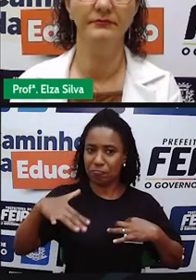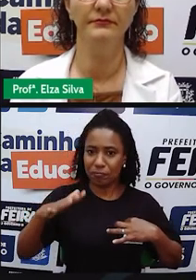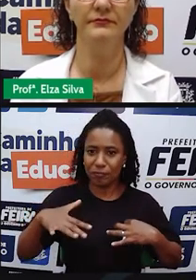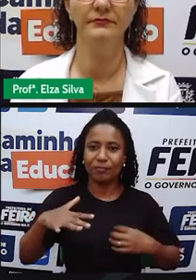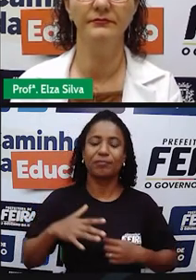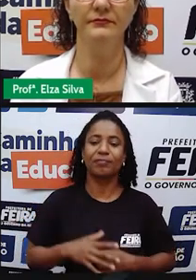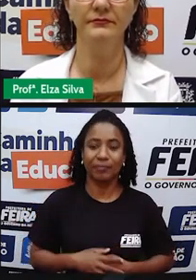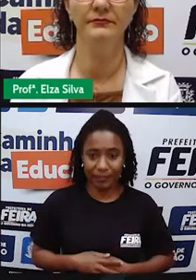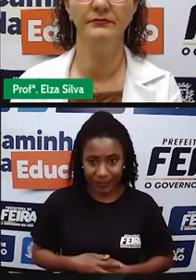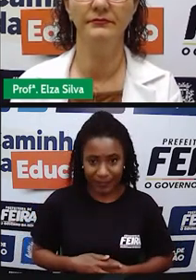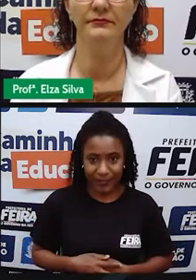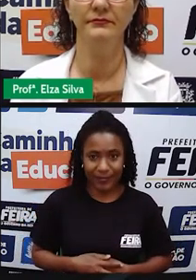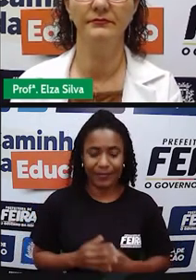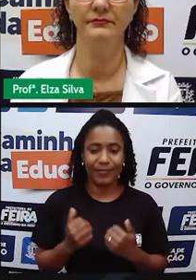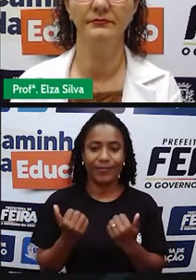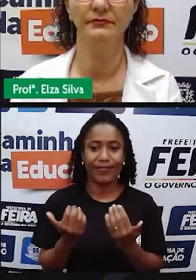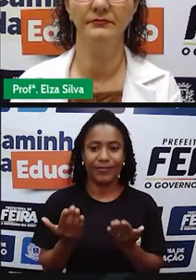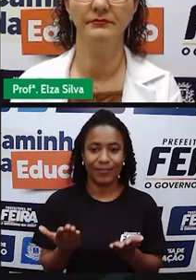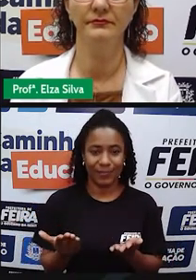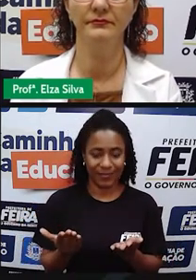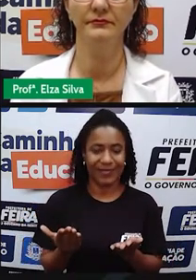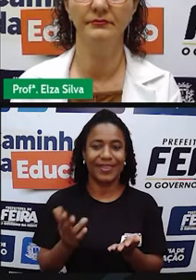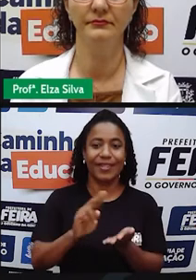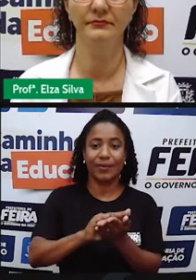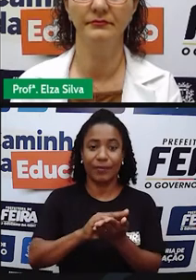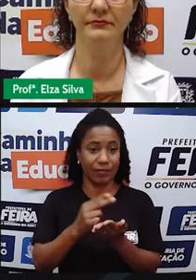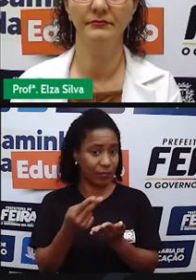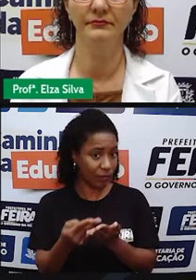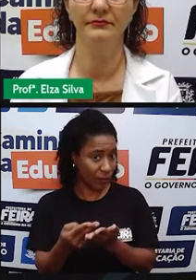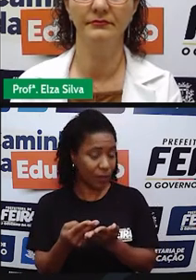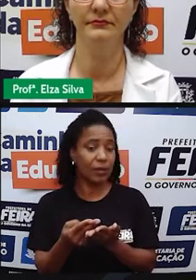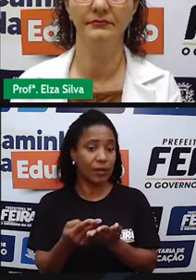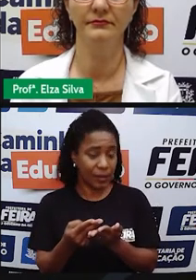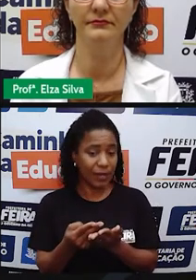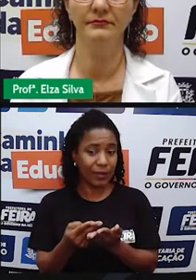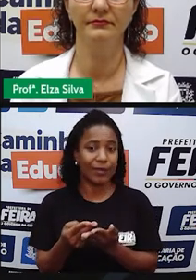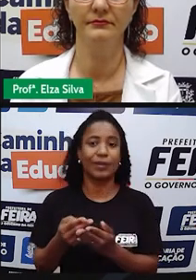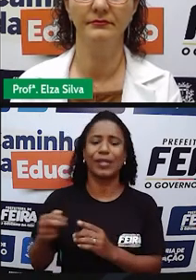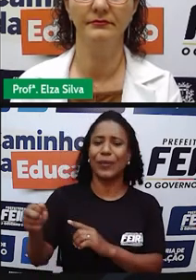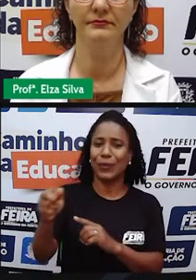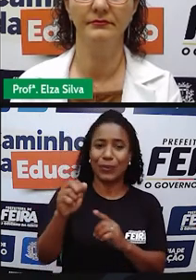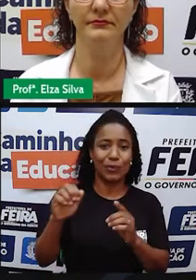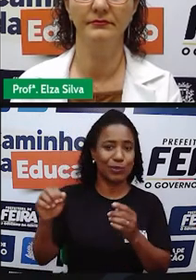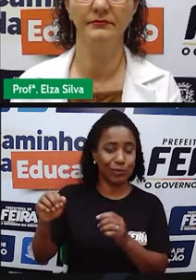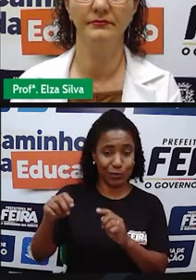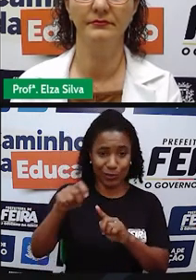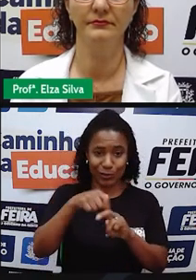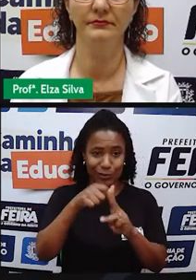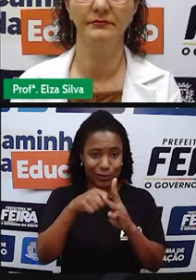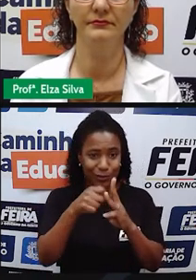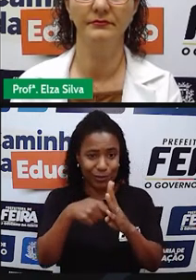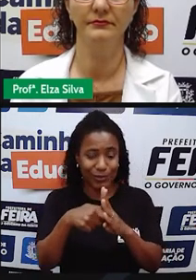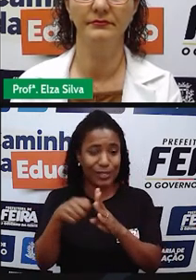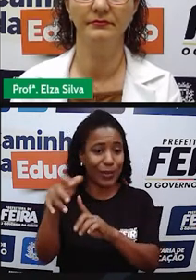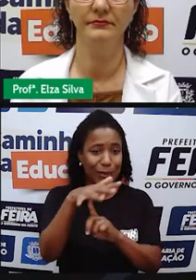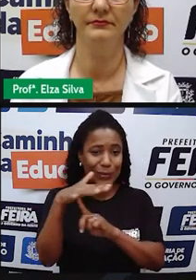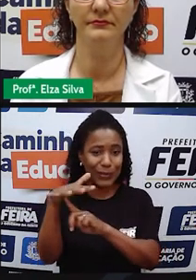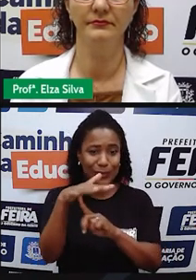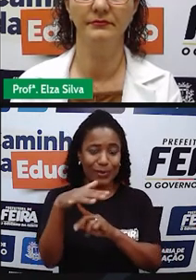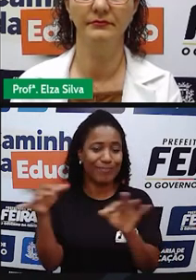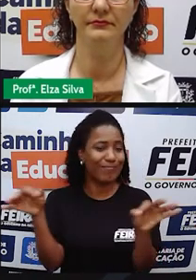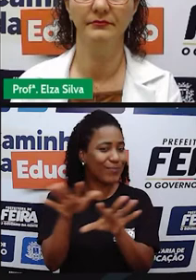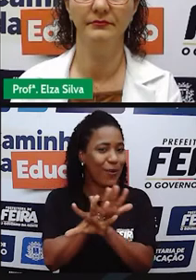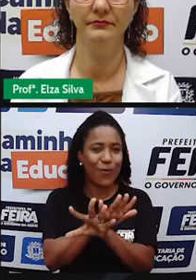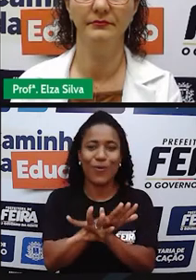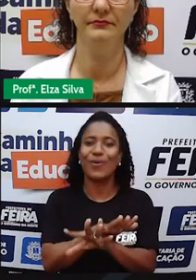of season. É no final da estação. Então, é um momento de melhor preços. E shop